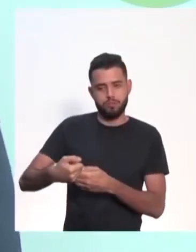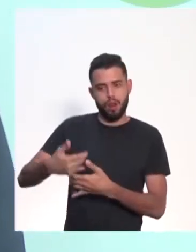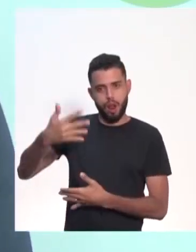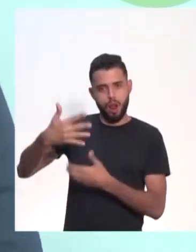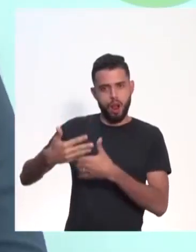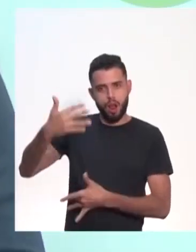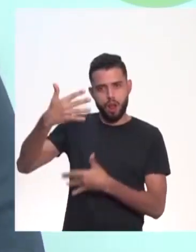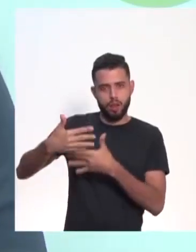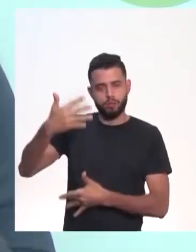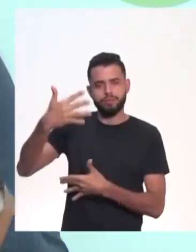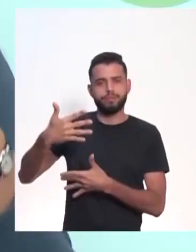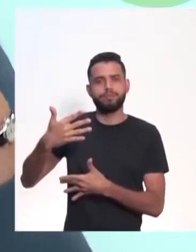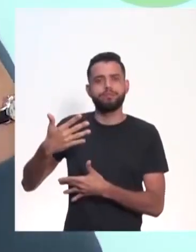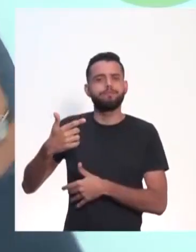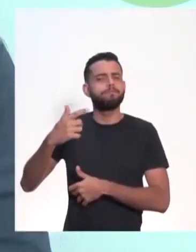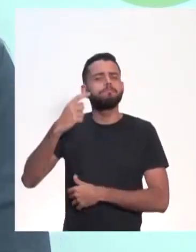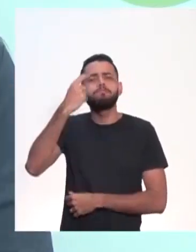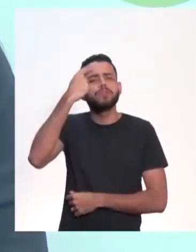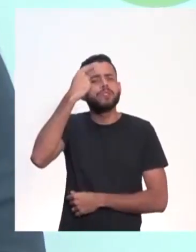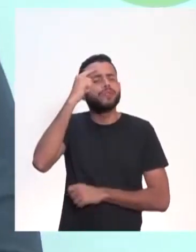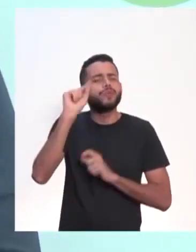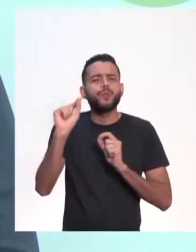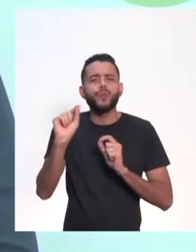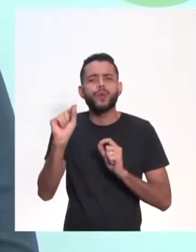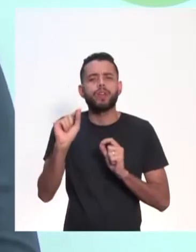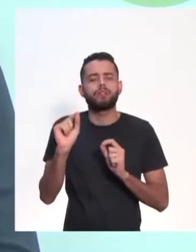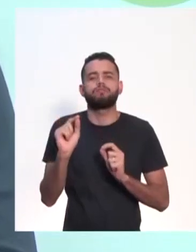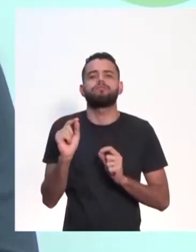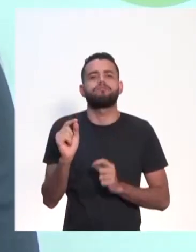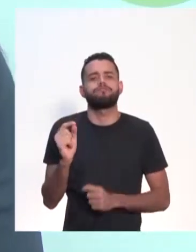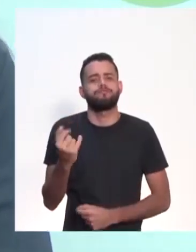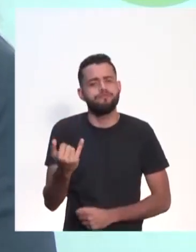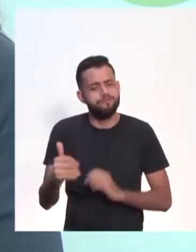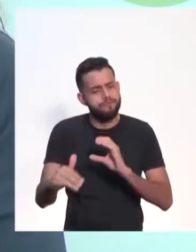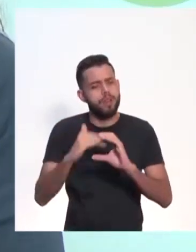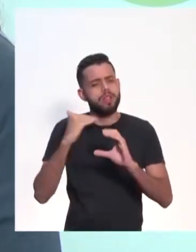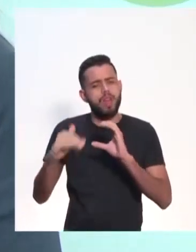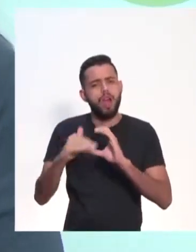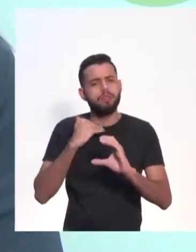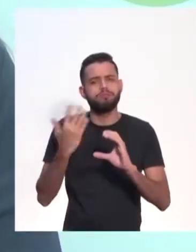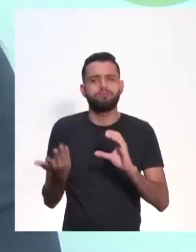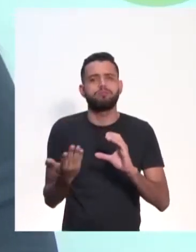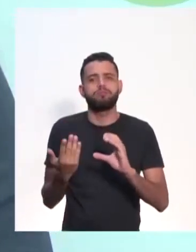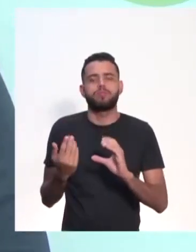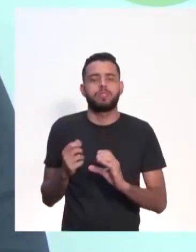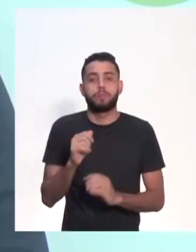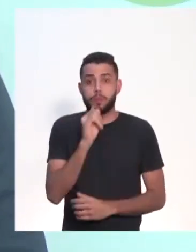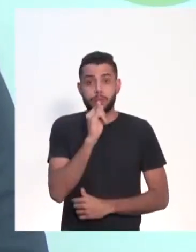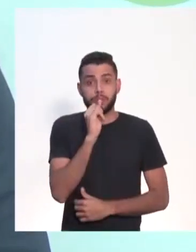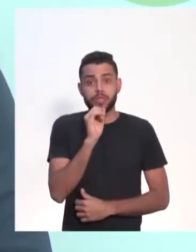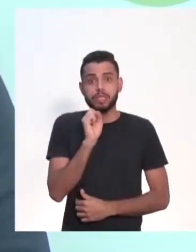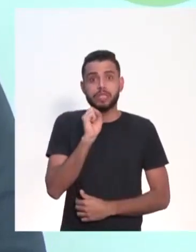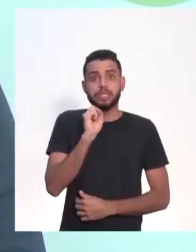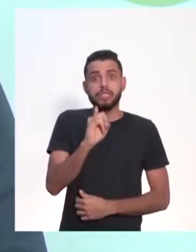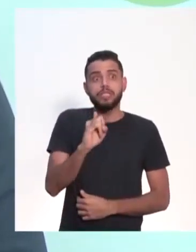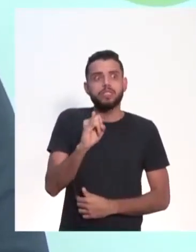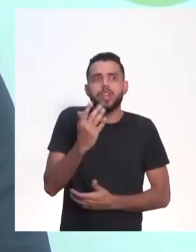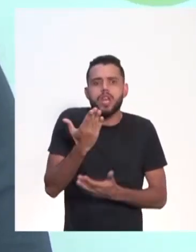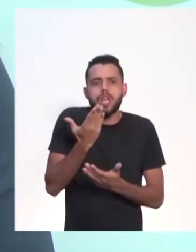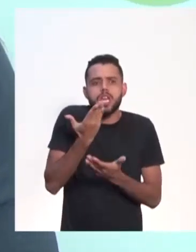interação e pensassem e trouxessem para a gente o que vem à mente de vocês quando a gente fala de